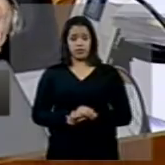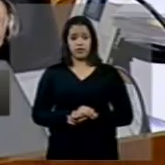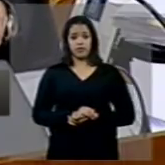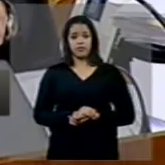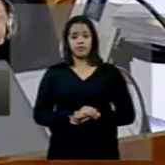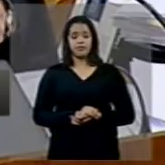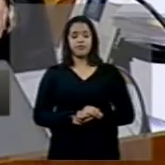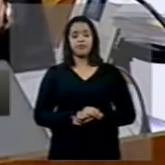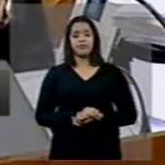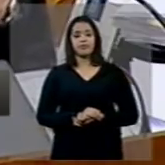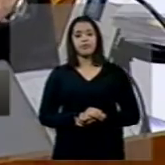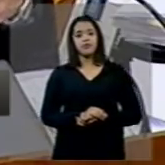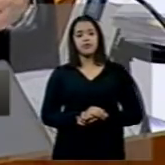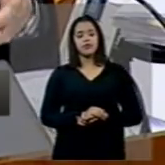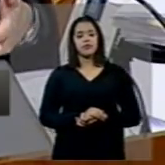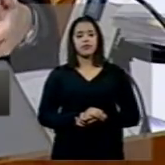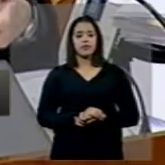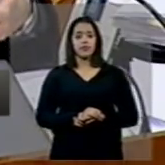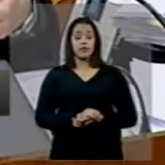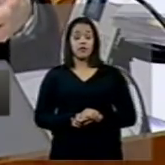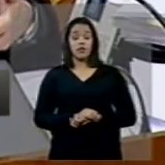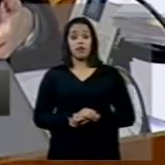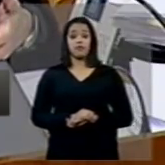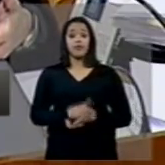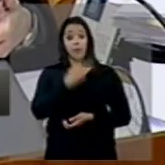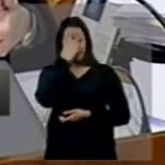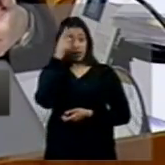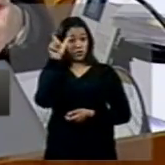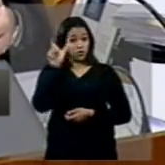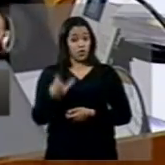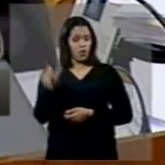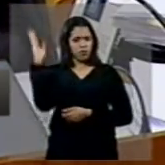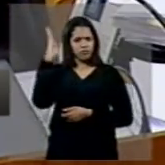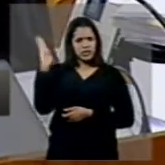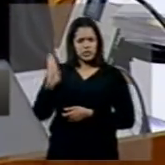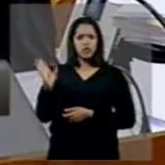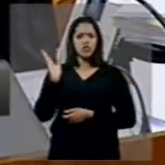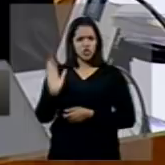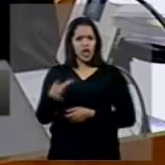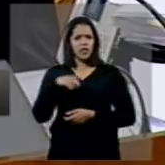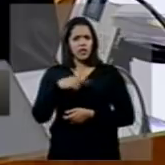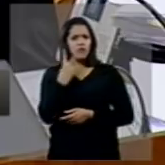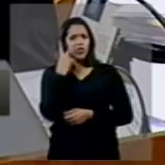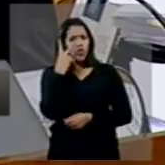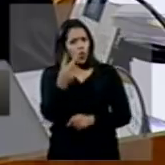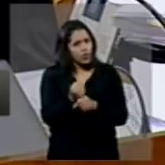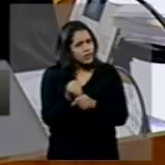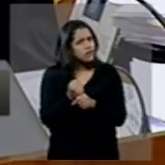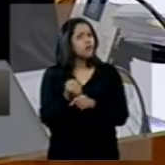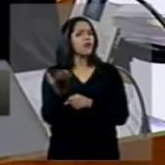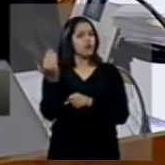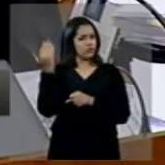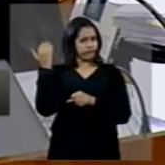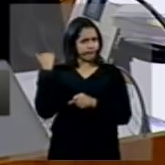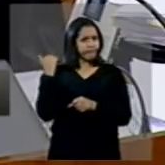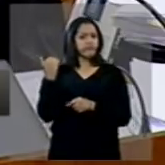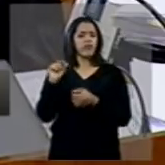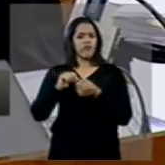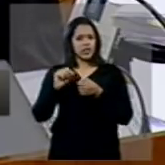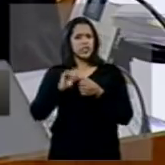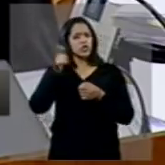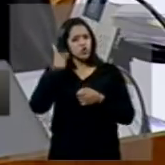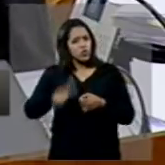O fato dos brasileiros, os eleitores que tiveram 2 anos para se